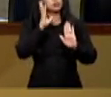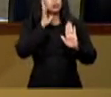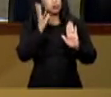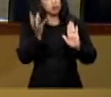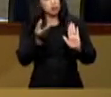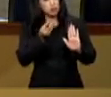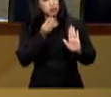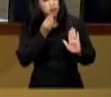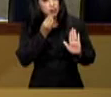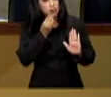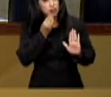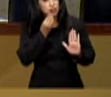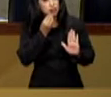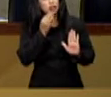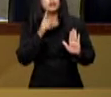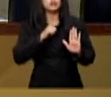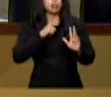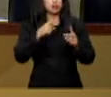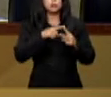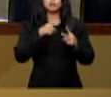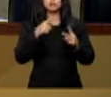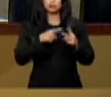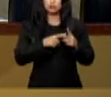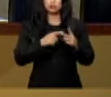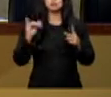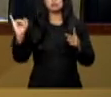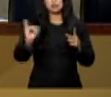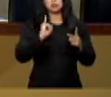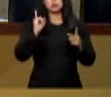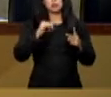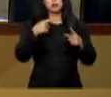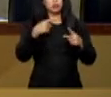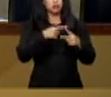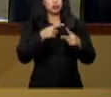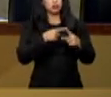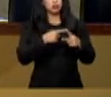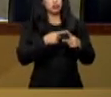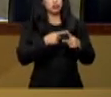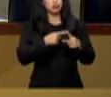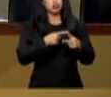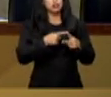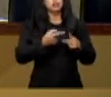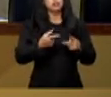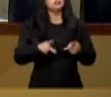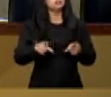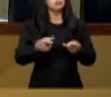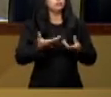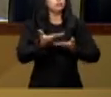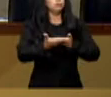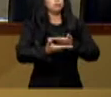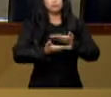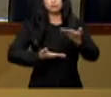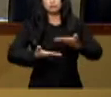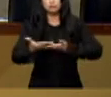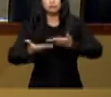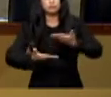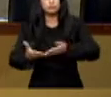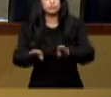Toffoli, ela consagra esses dois valores. Ela dá tratamento isonômico e pacifica de uma